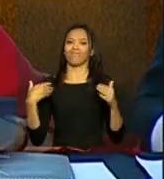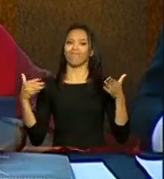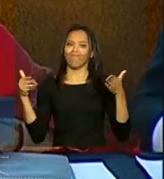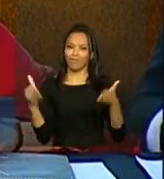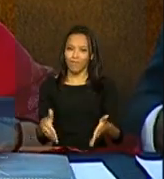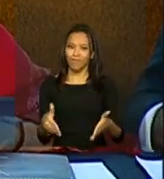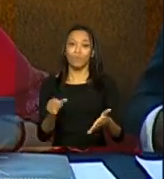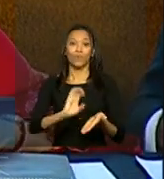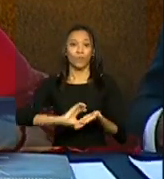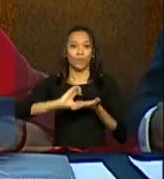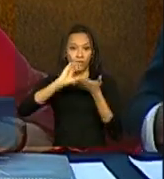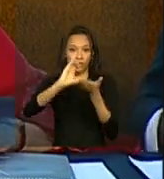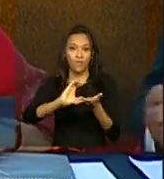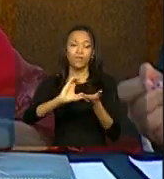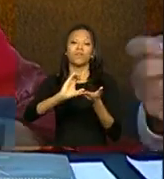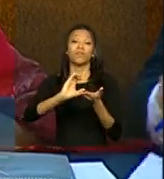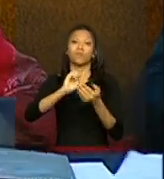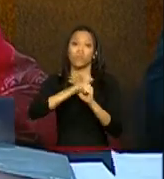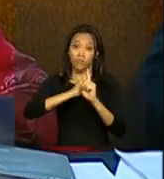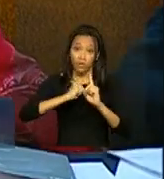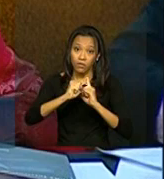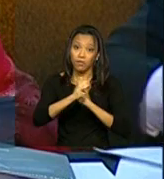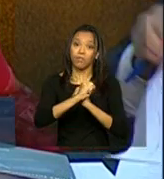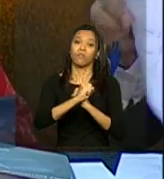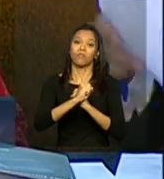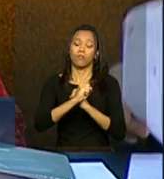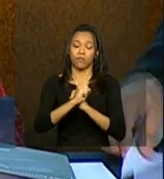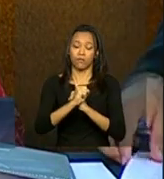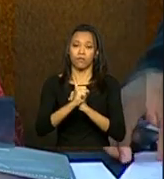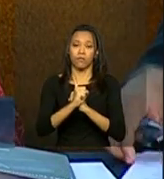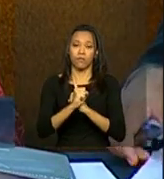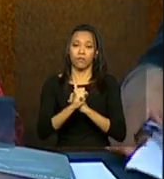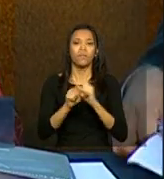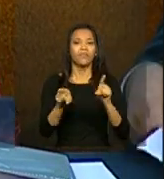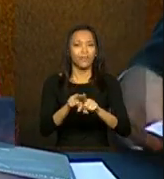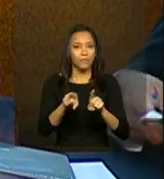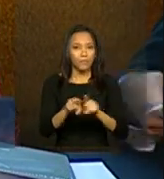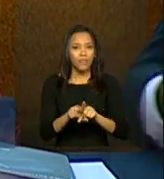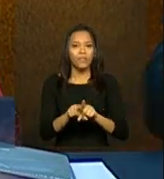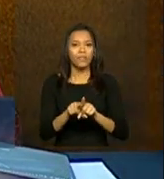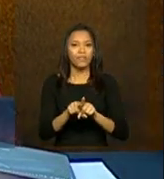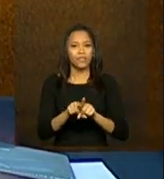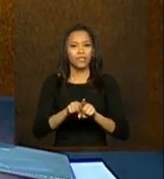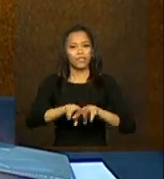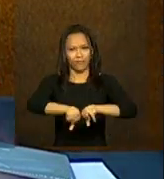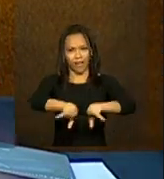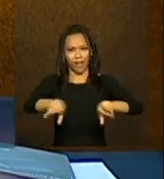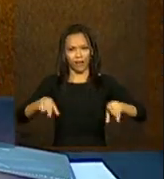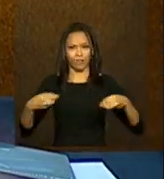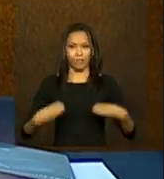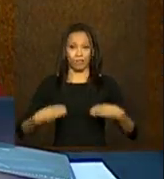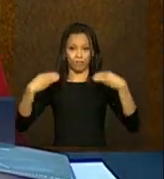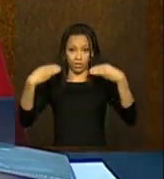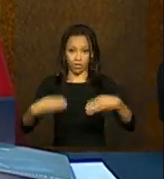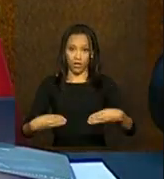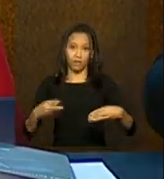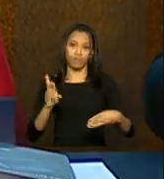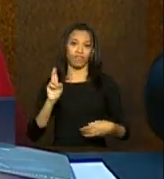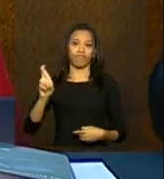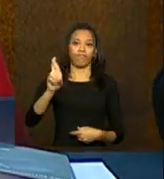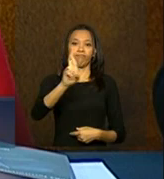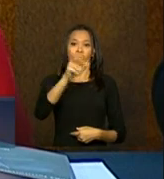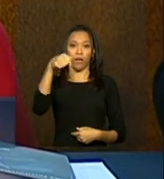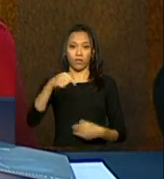dos conselhos da sociedade civil e dos ministérios aqui representados e os